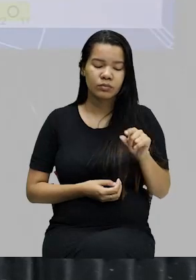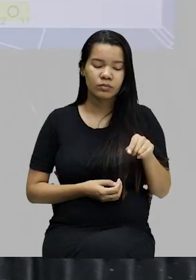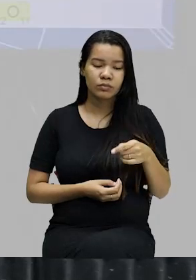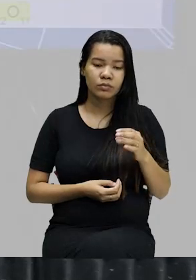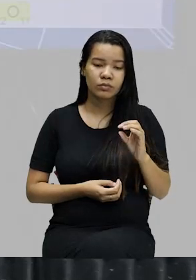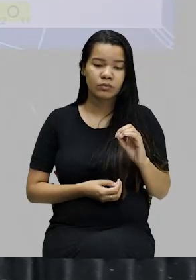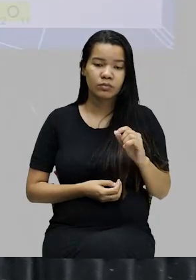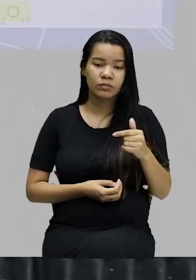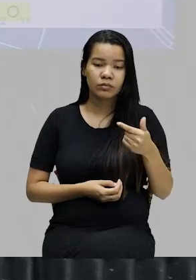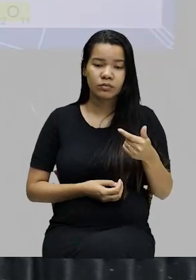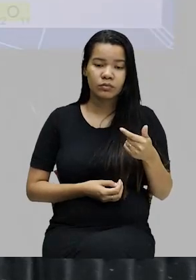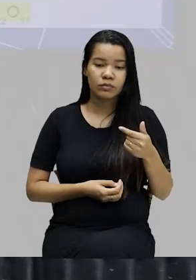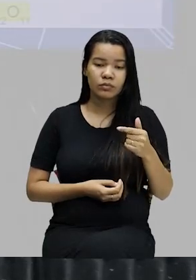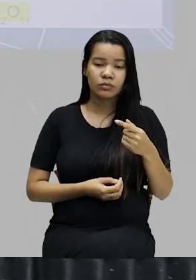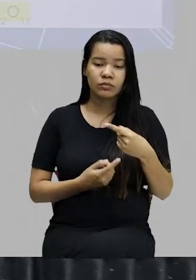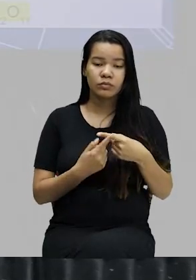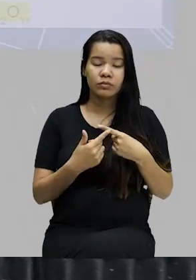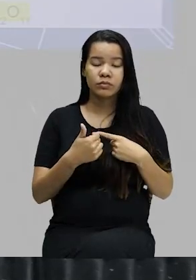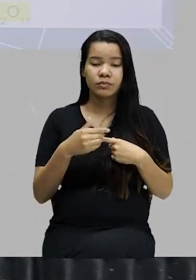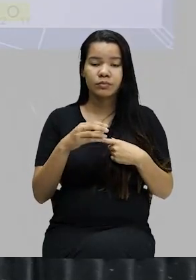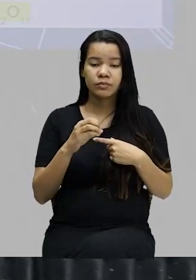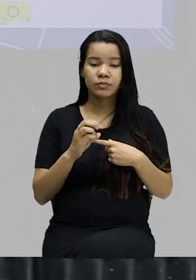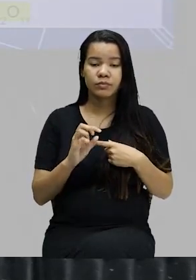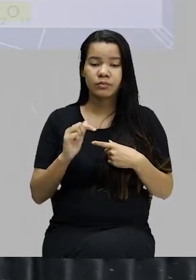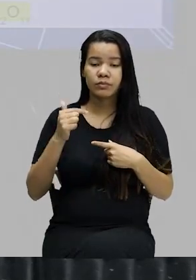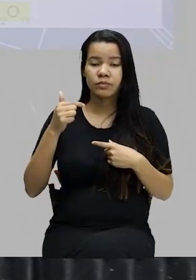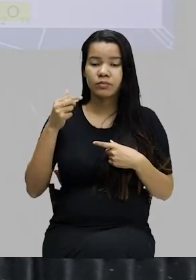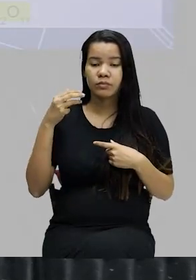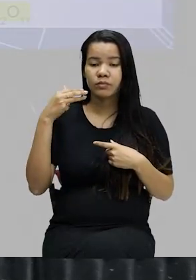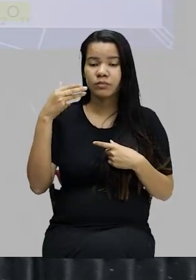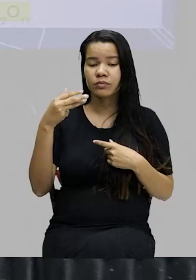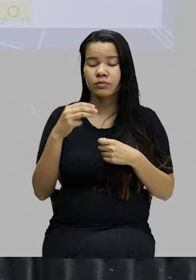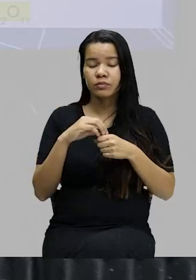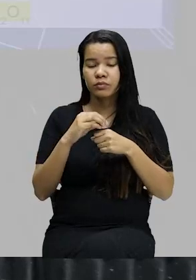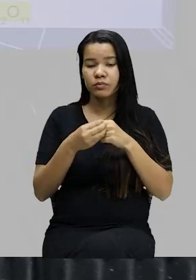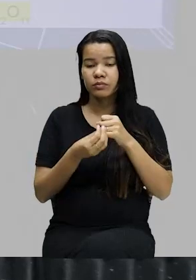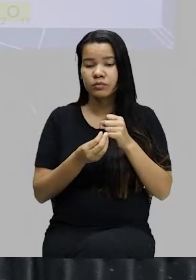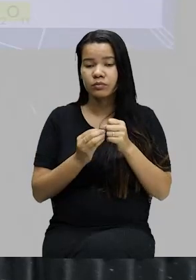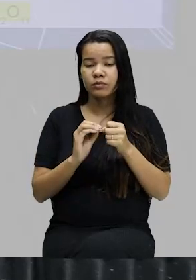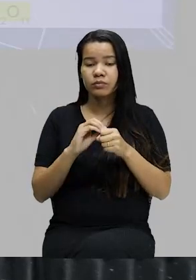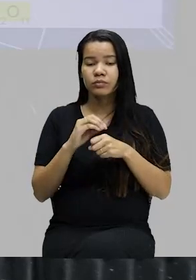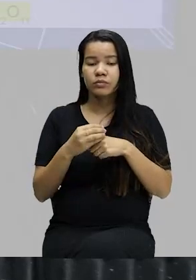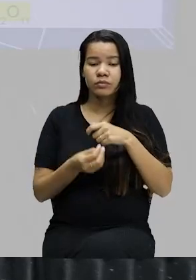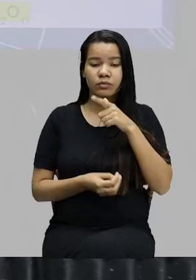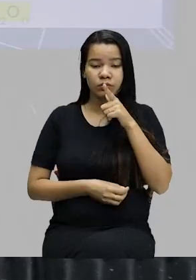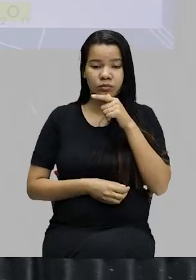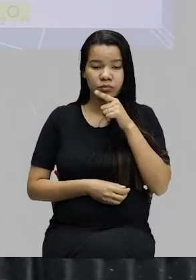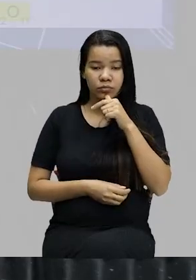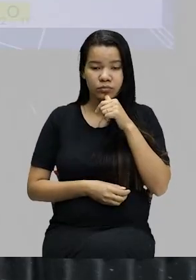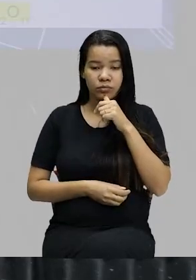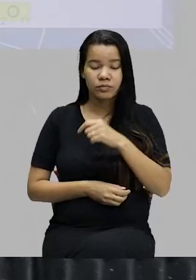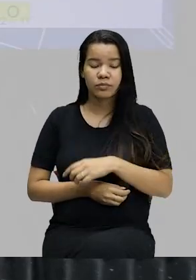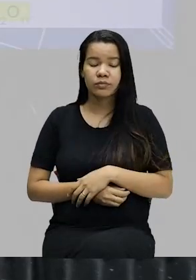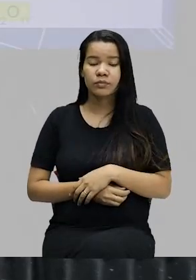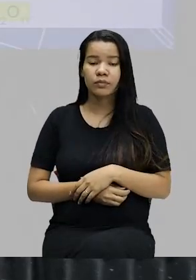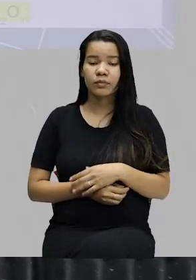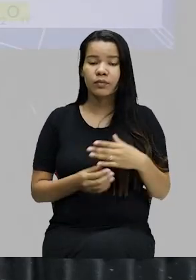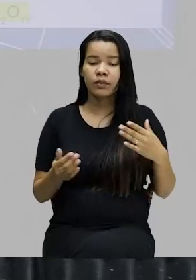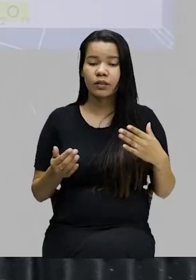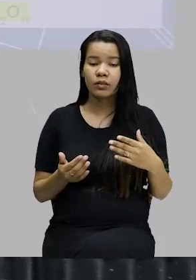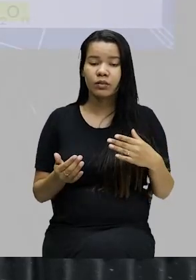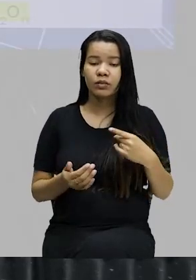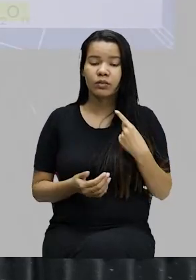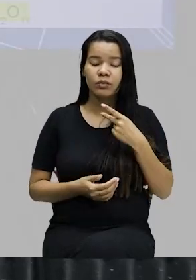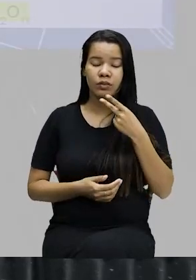6,02 vezes 10 elevado a 23 moléculas de água, ok? Bom, vamos falar da